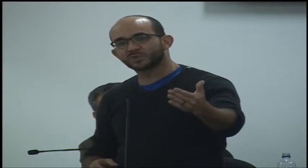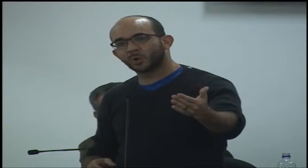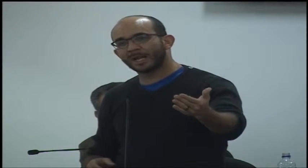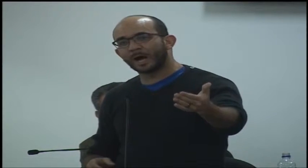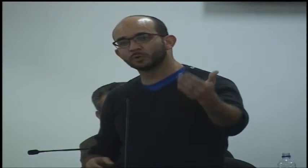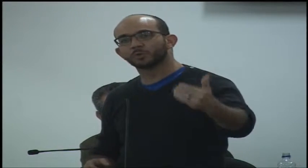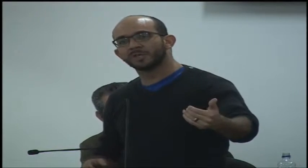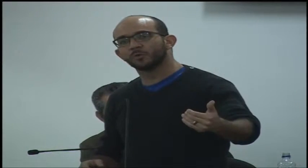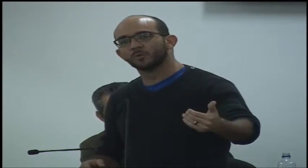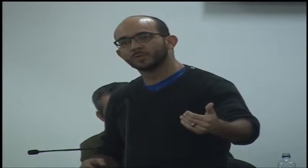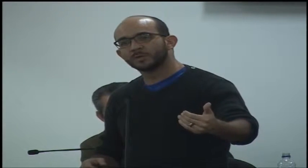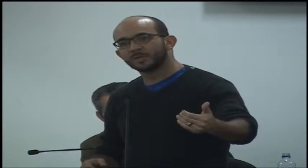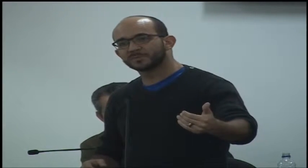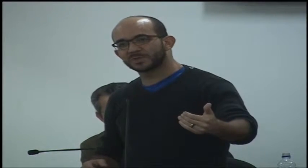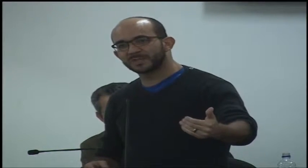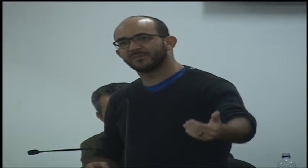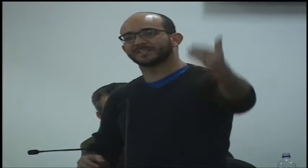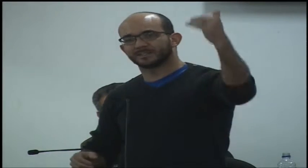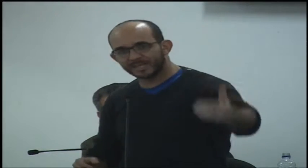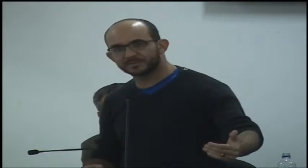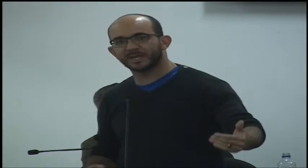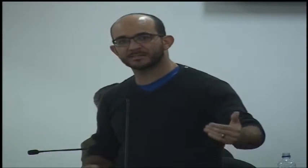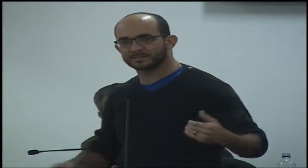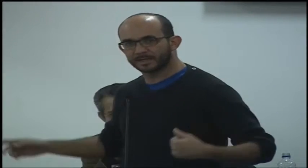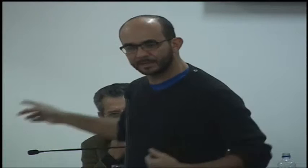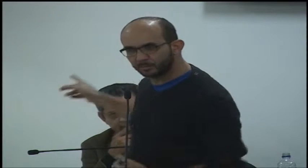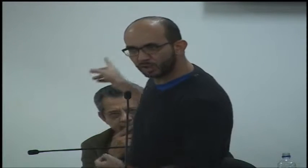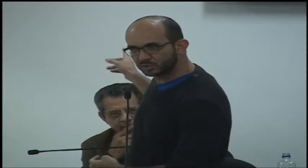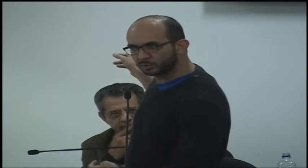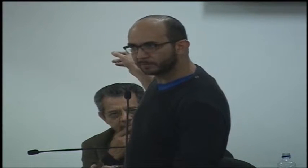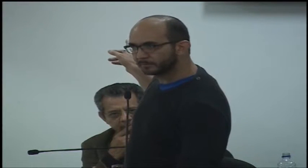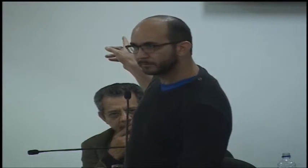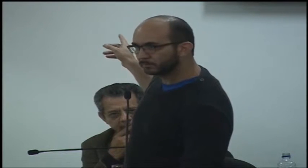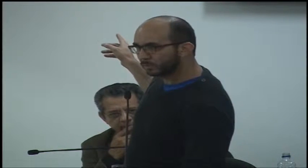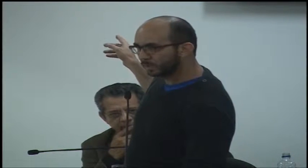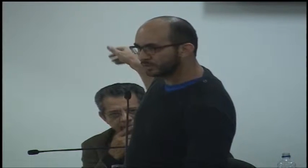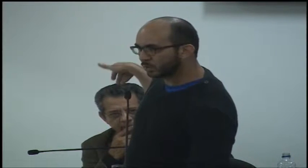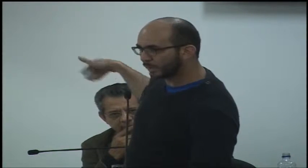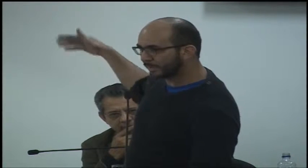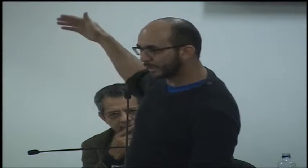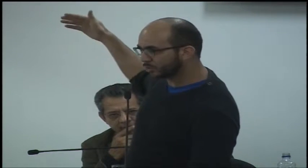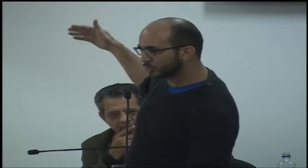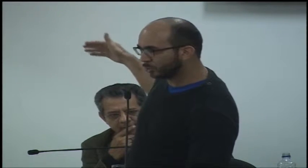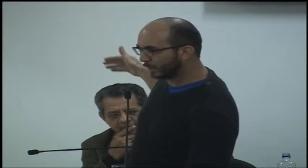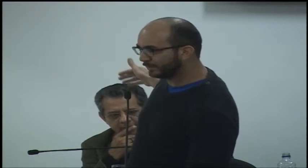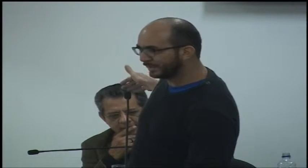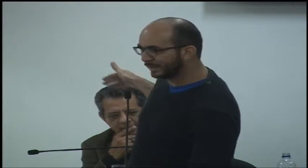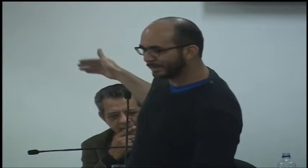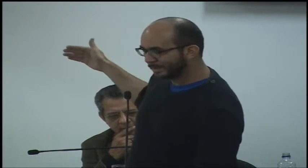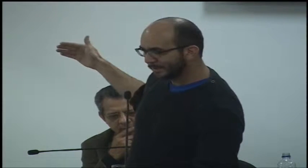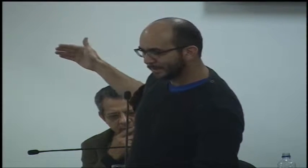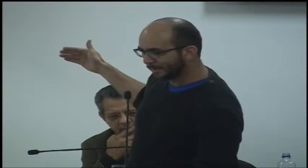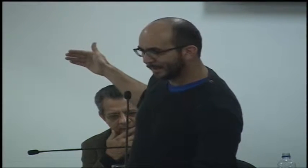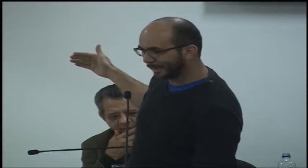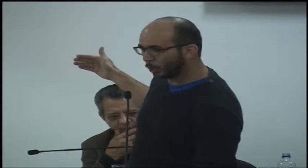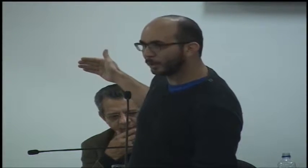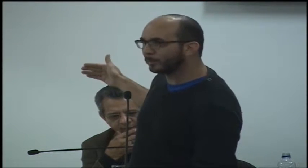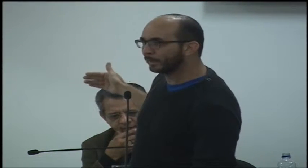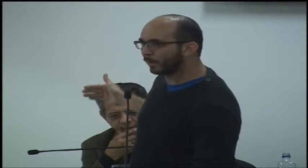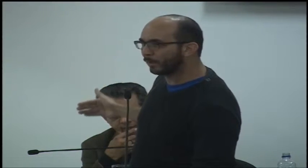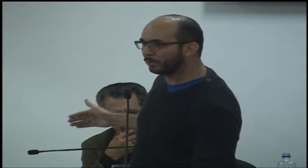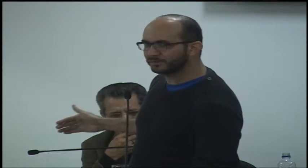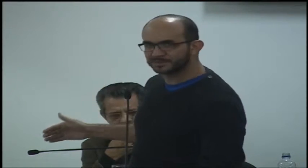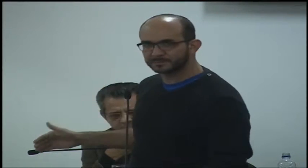a escola Aldo Kiel, que precisou ser feita 3 vezes, aqui no Morro Azul, a escola aqui na Avenida